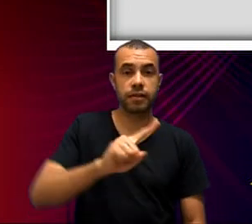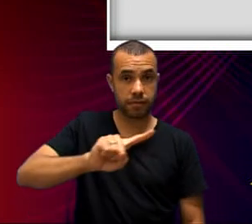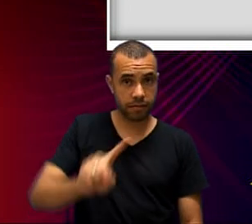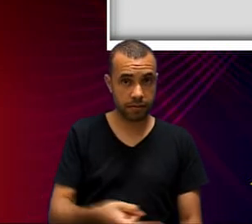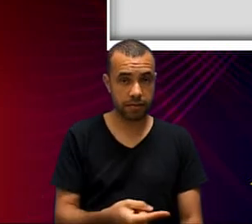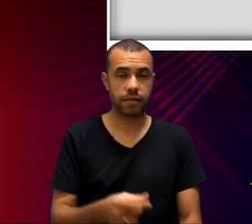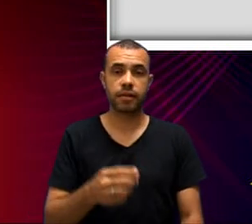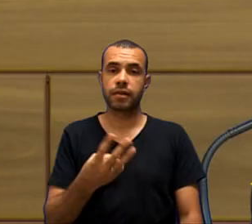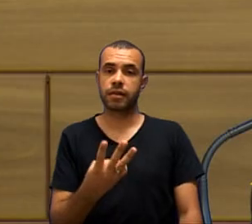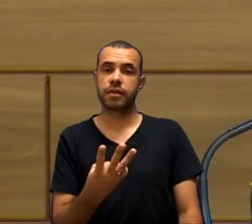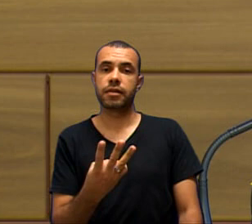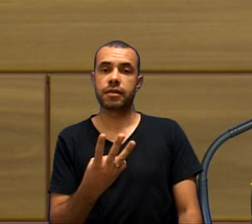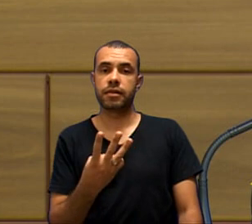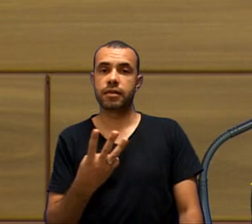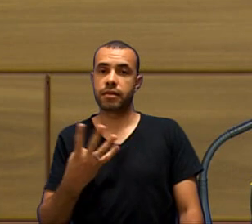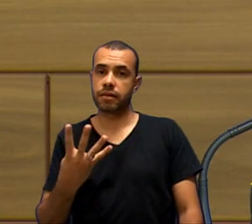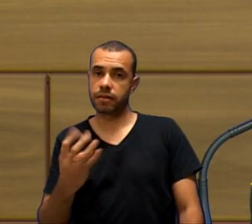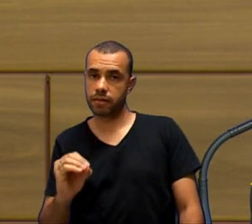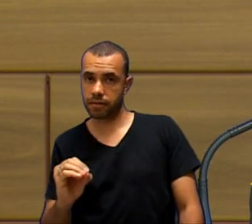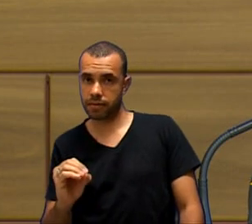7.340.000